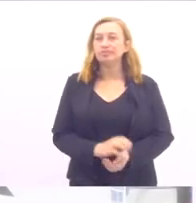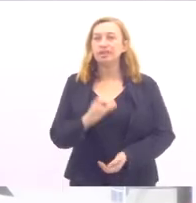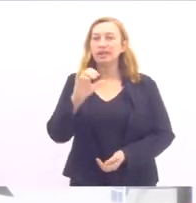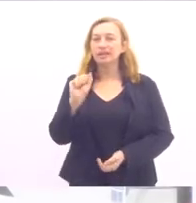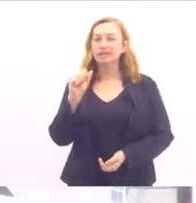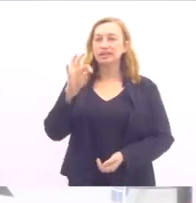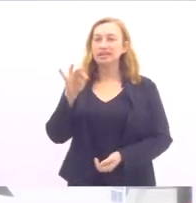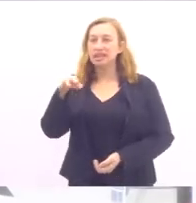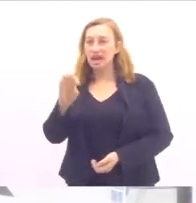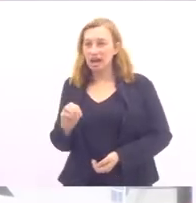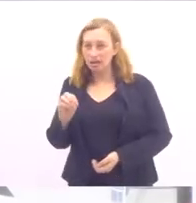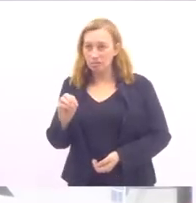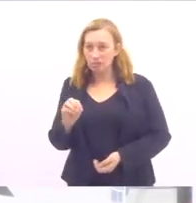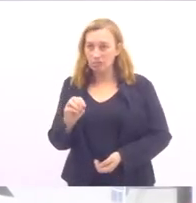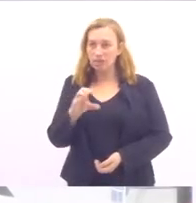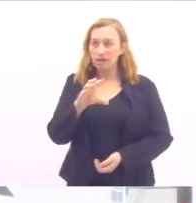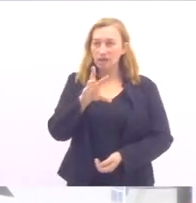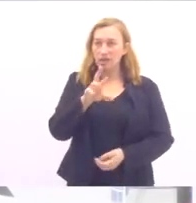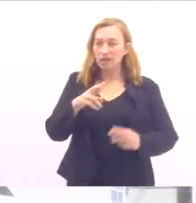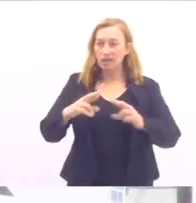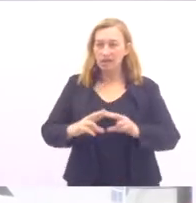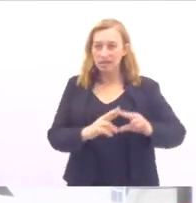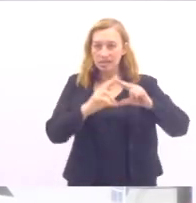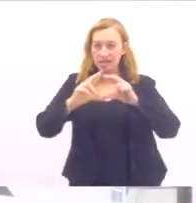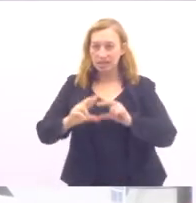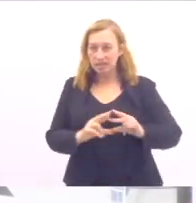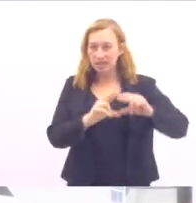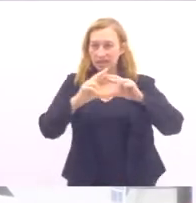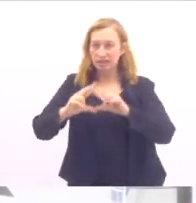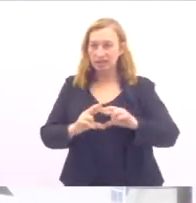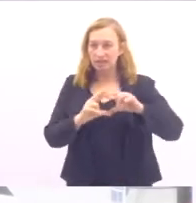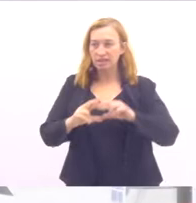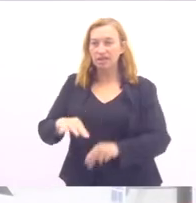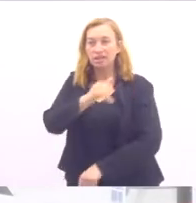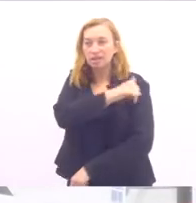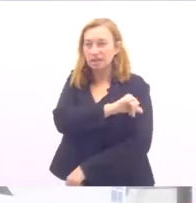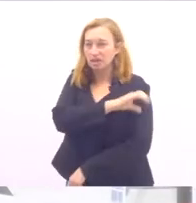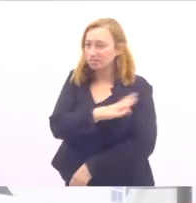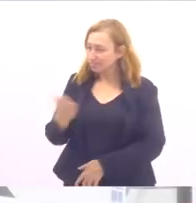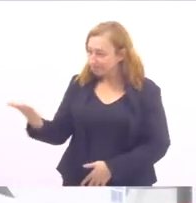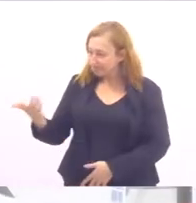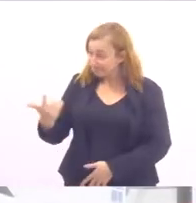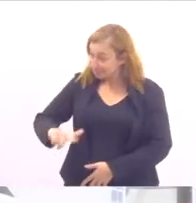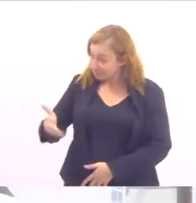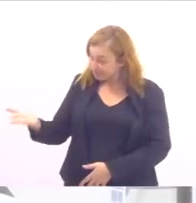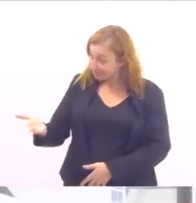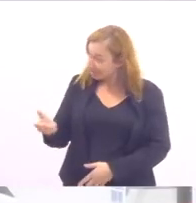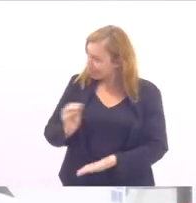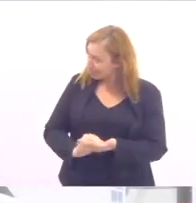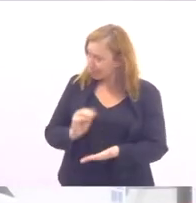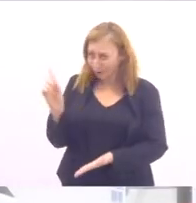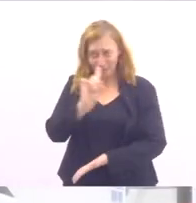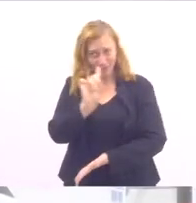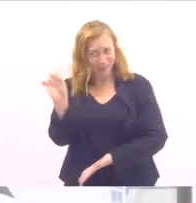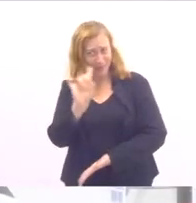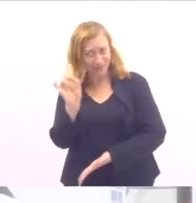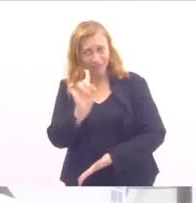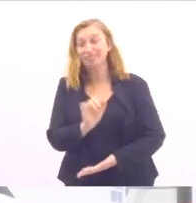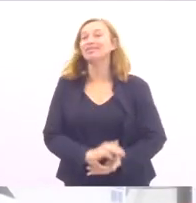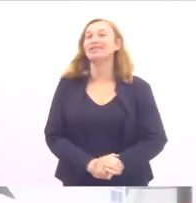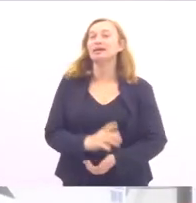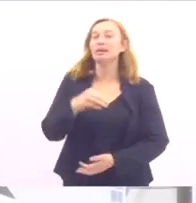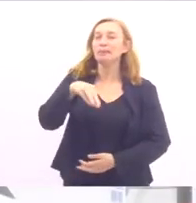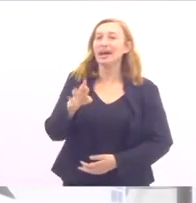Santiago, da Rede Recicla Rio, está aqui presente, bem-vindo mais uma vez. Santiago é daqueles que não falta.